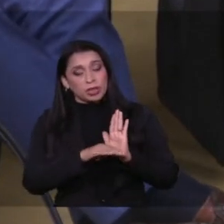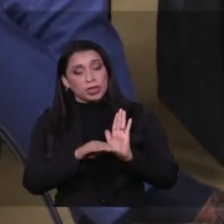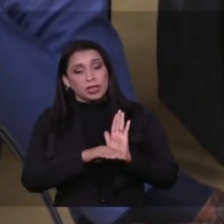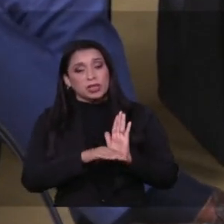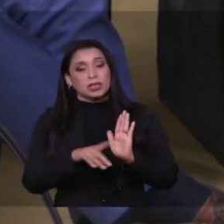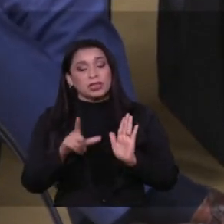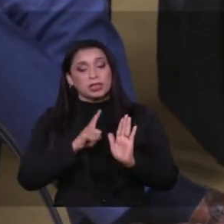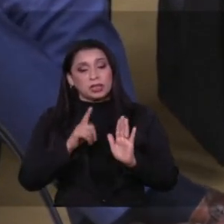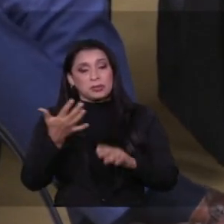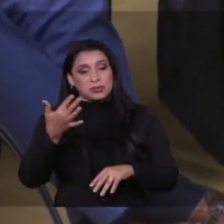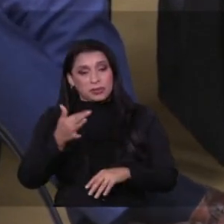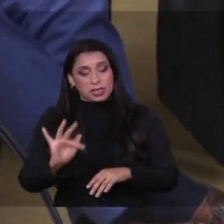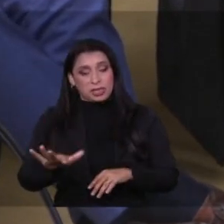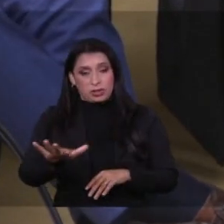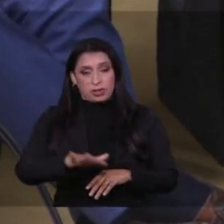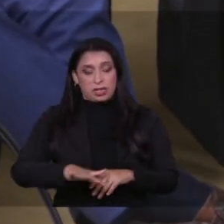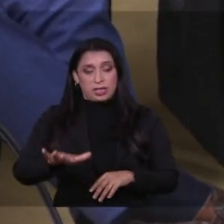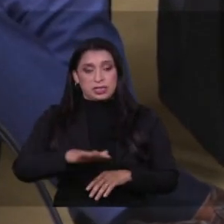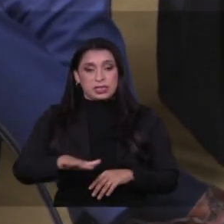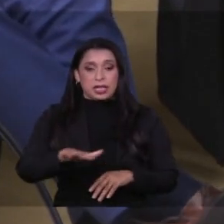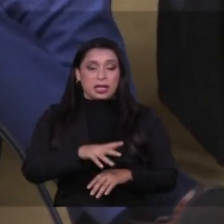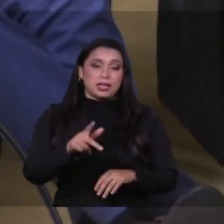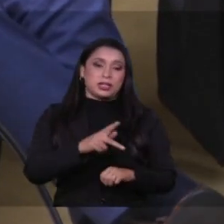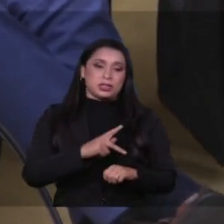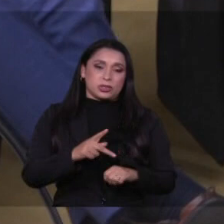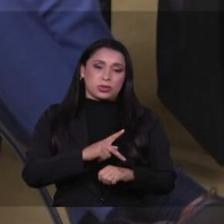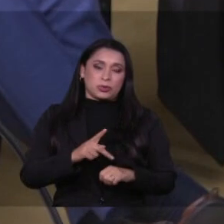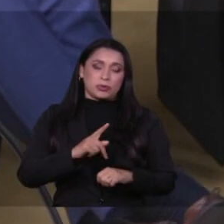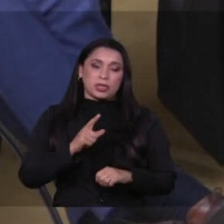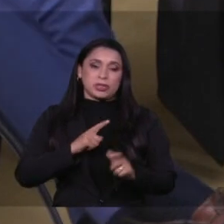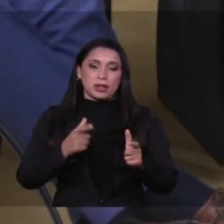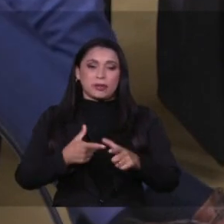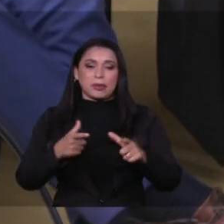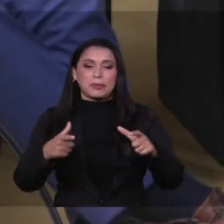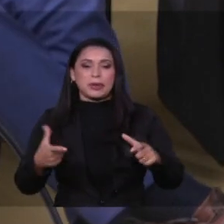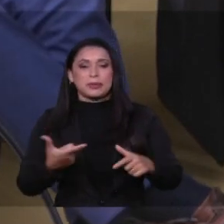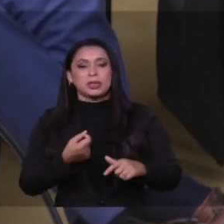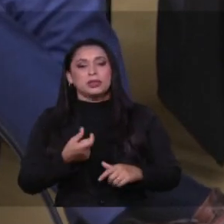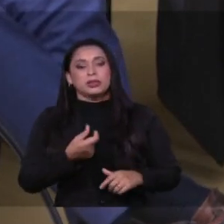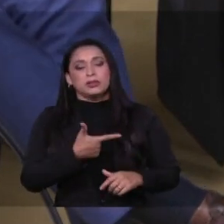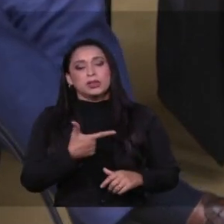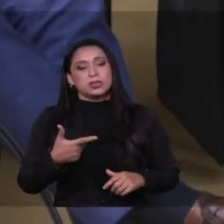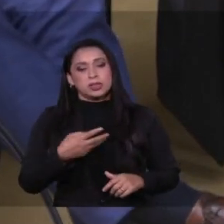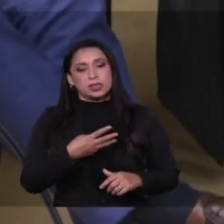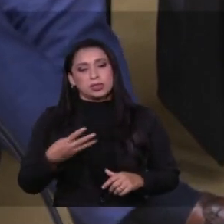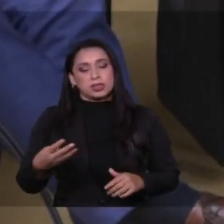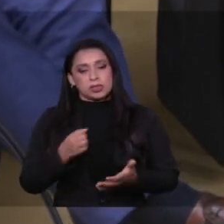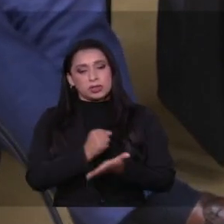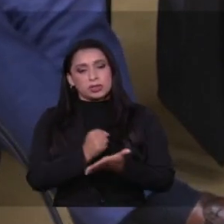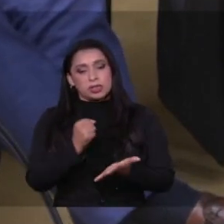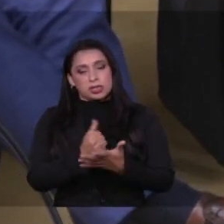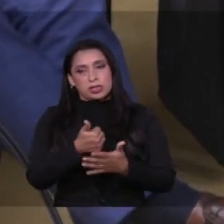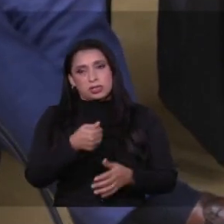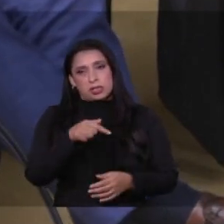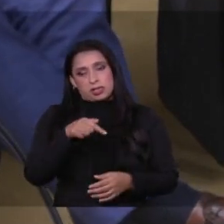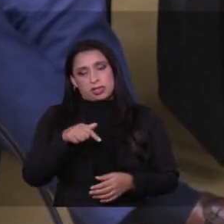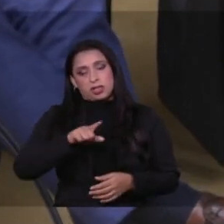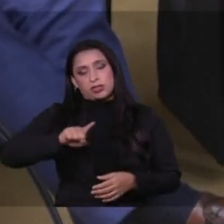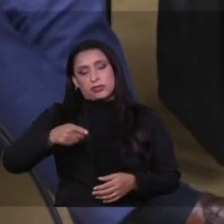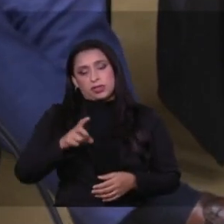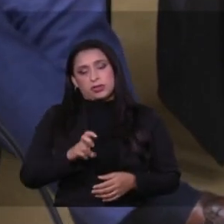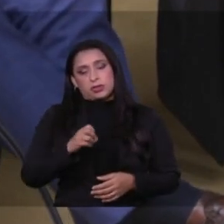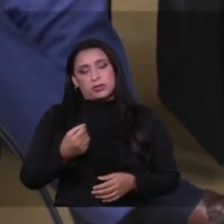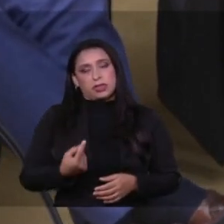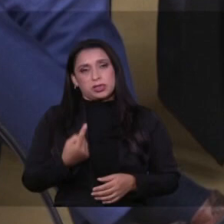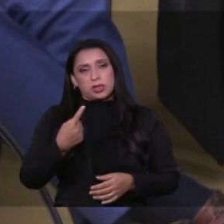Federais em áreas prioritárias em todo o país, tendo ampliado em 2023 as contratações em 17,51% em relação